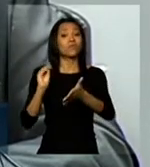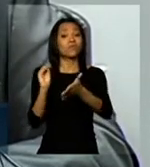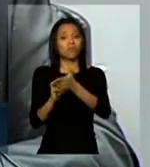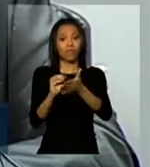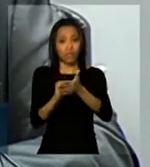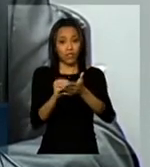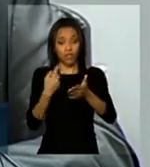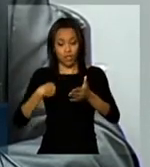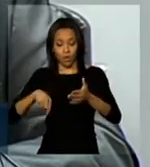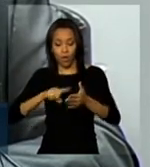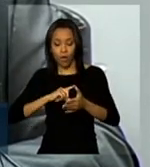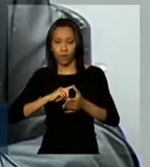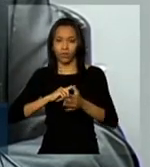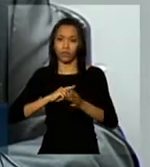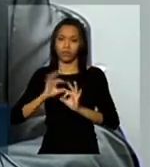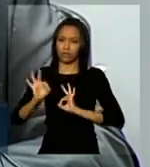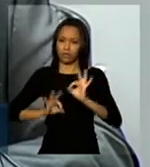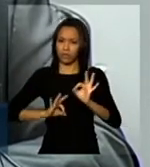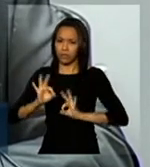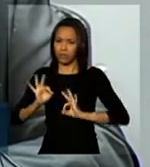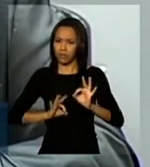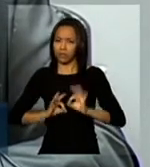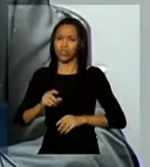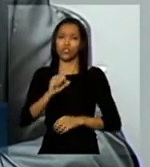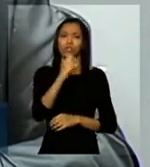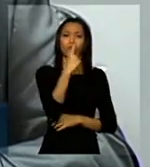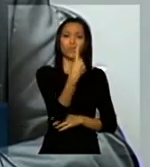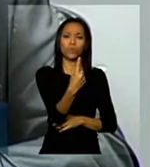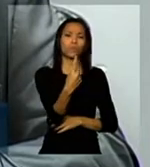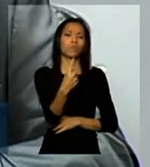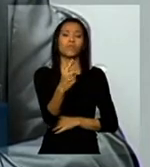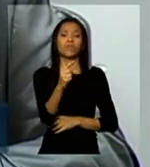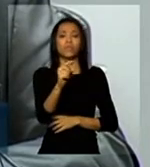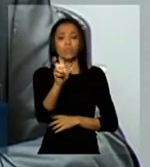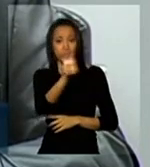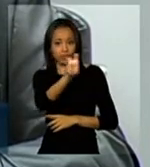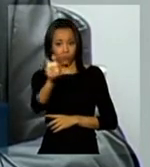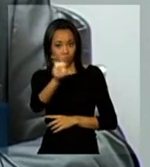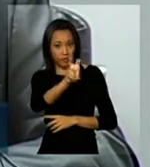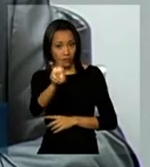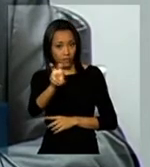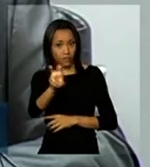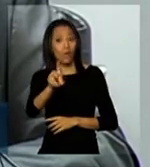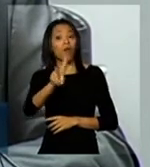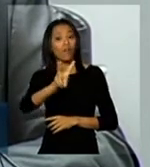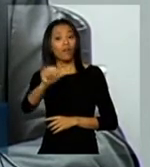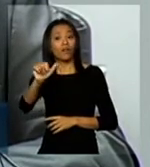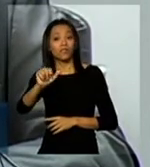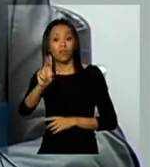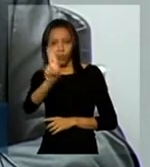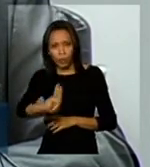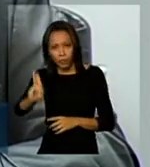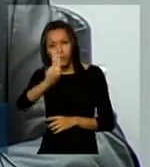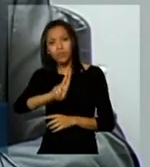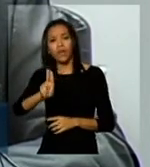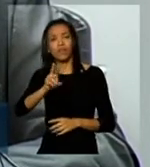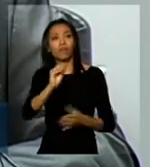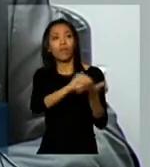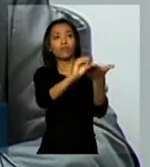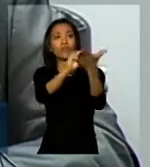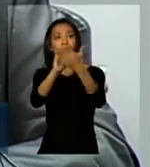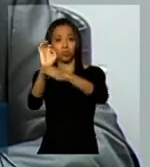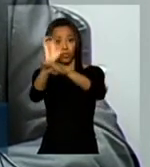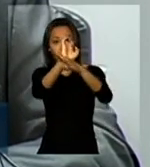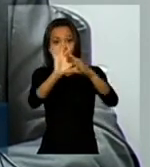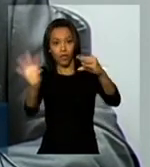nós fizermos, a nossa meta de 1,55, será utilizada para cobrir o que os estados farão.